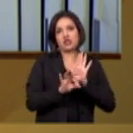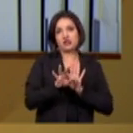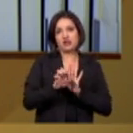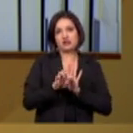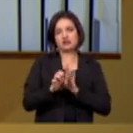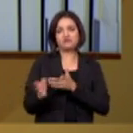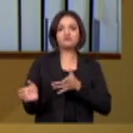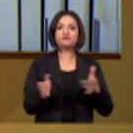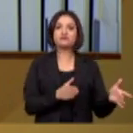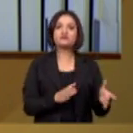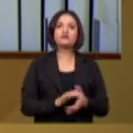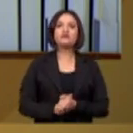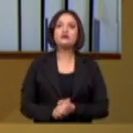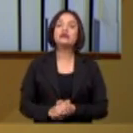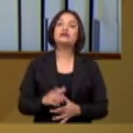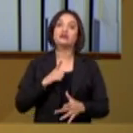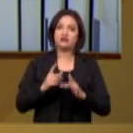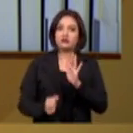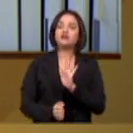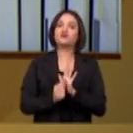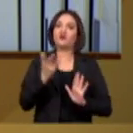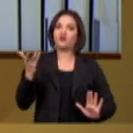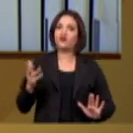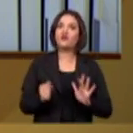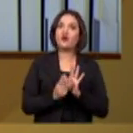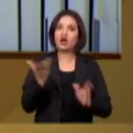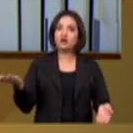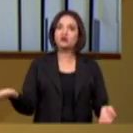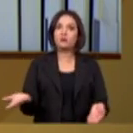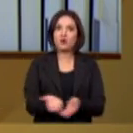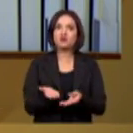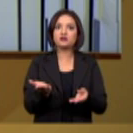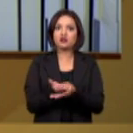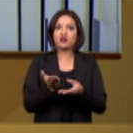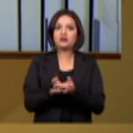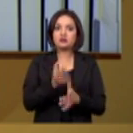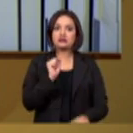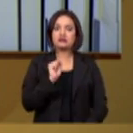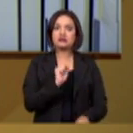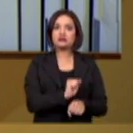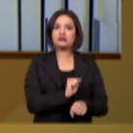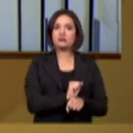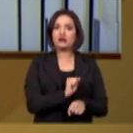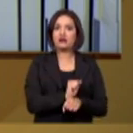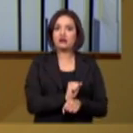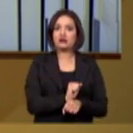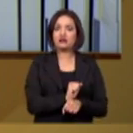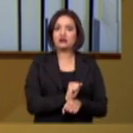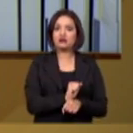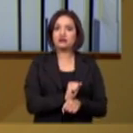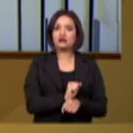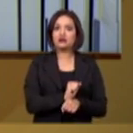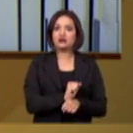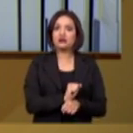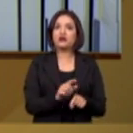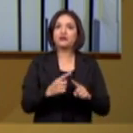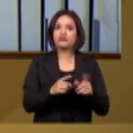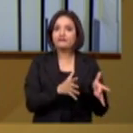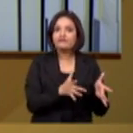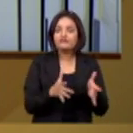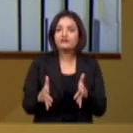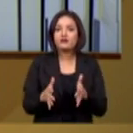uma pelo menos uma dúzia de casas sobre o estado em razão do dos fatos ocorridos e da do tempo